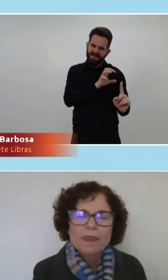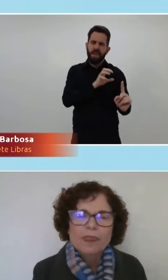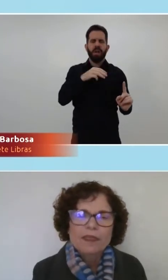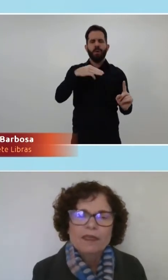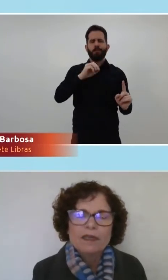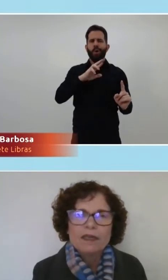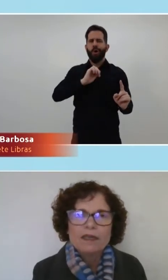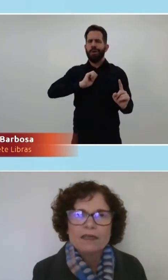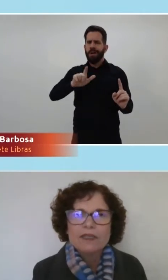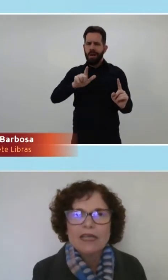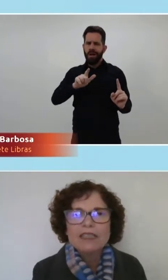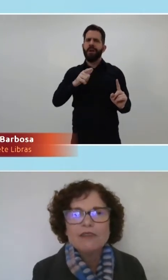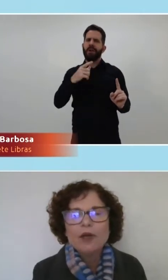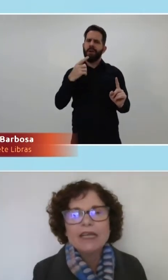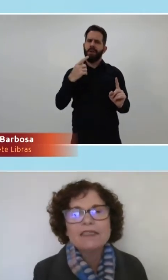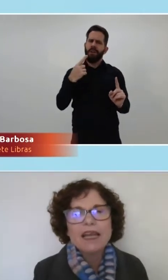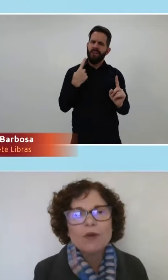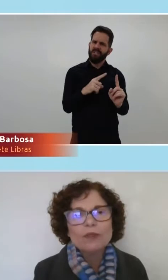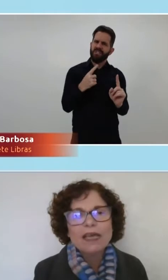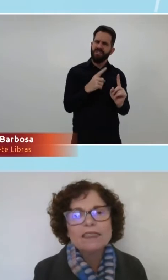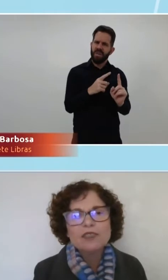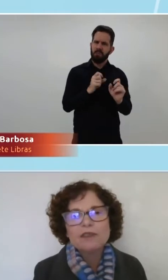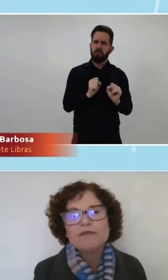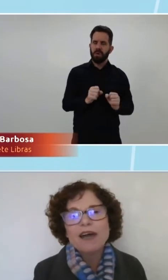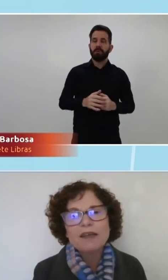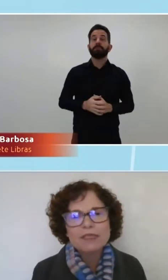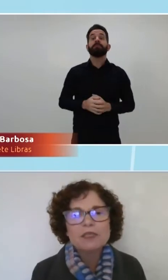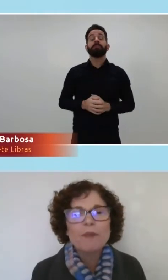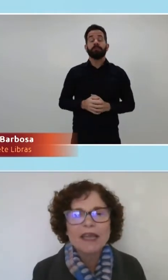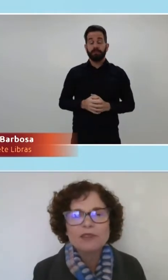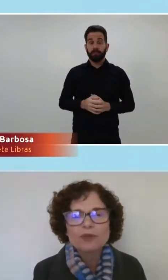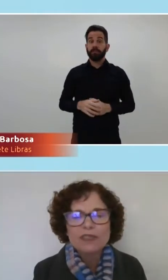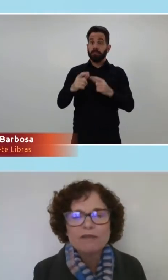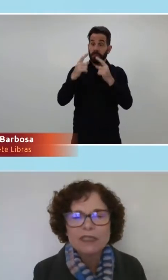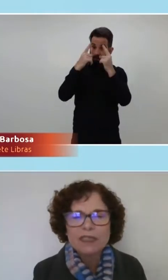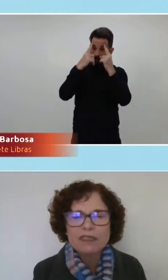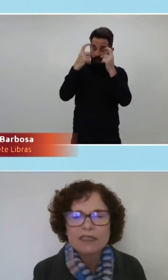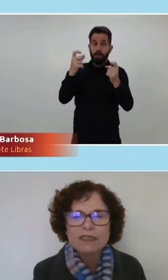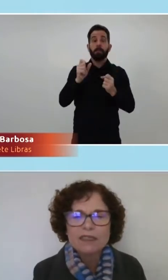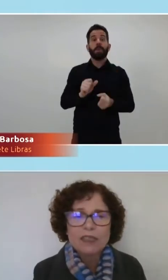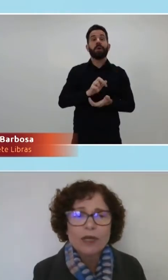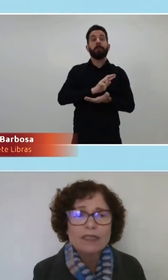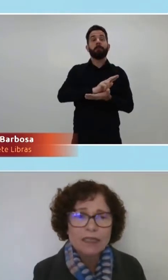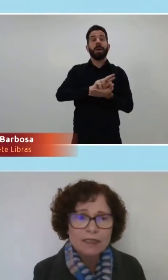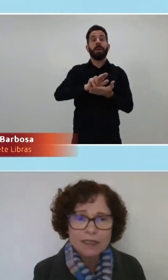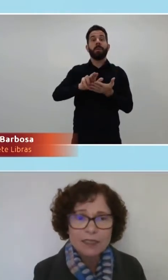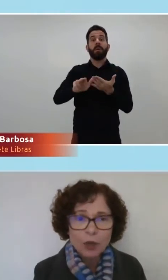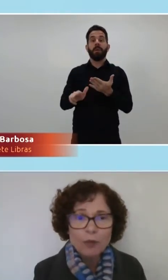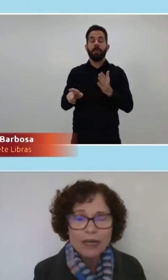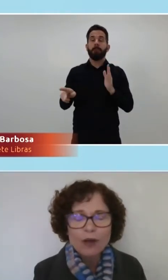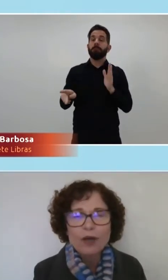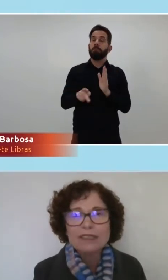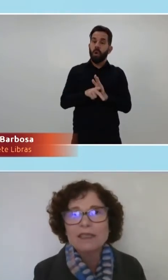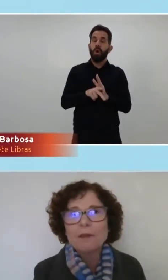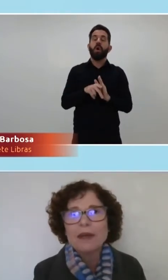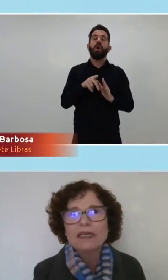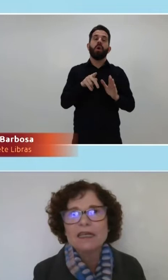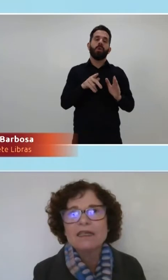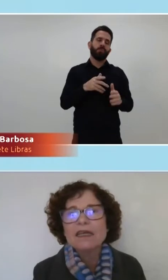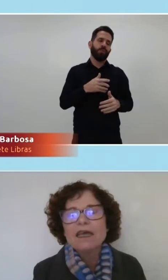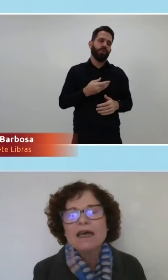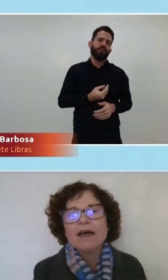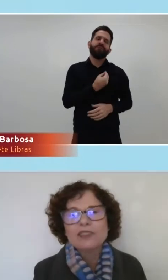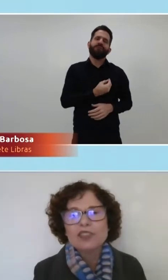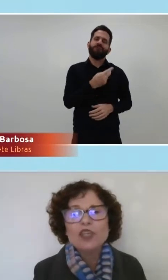criança e adolescente. Na verdade, a violência ela acontece em vários aspectos na vida das crianças e adolescentes, assim como na nossa também,